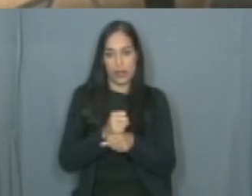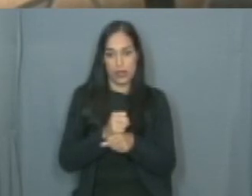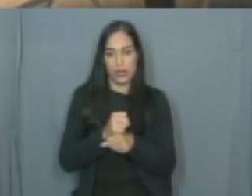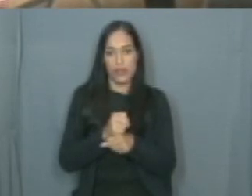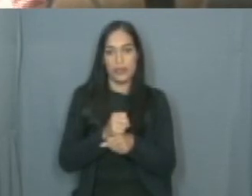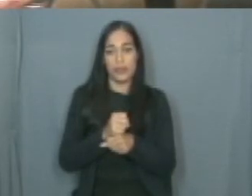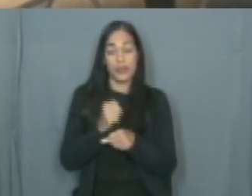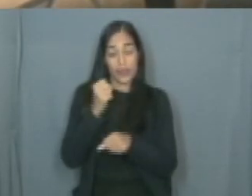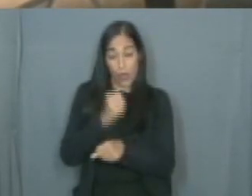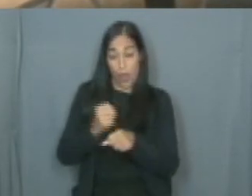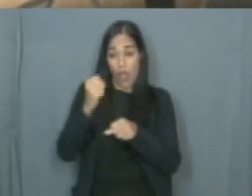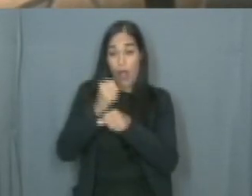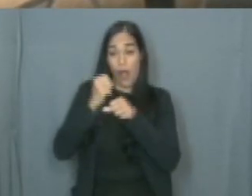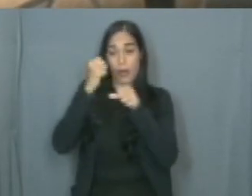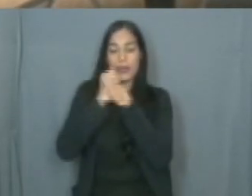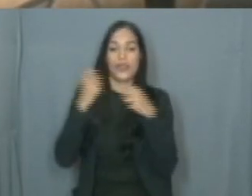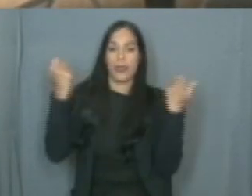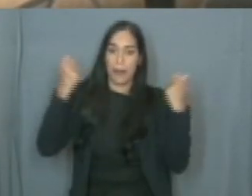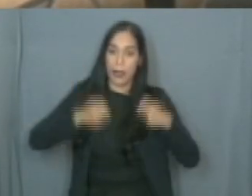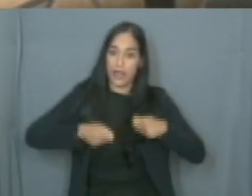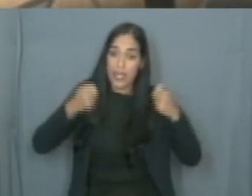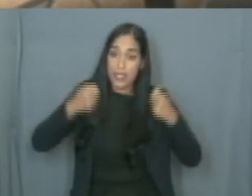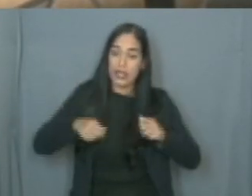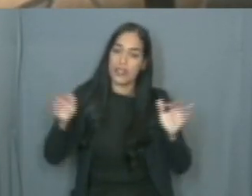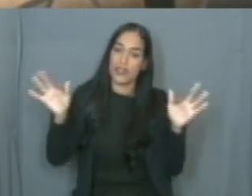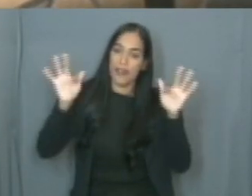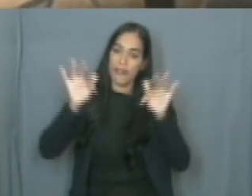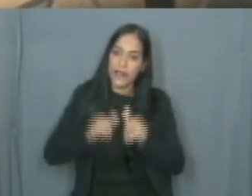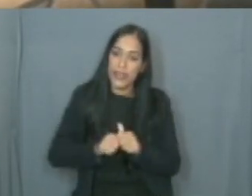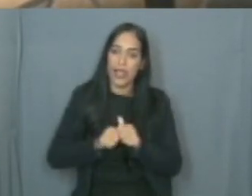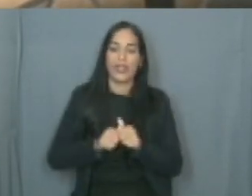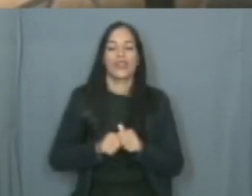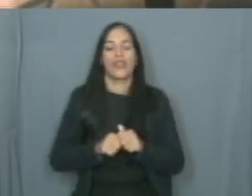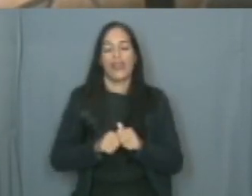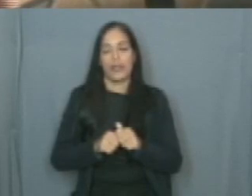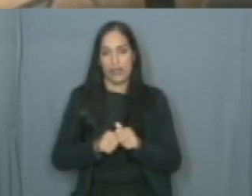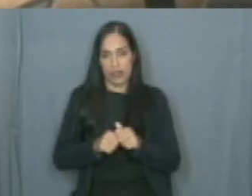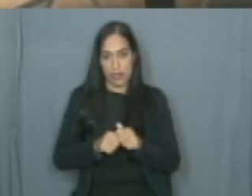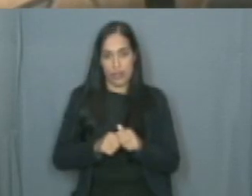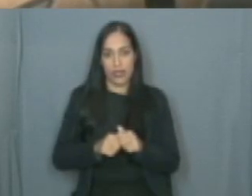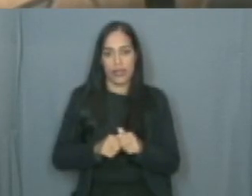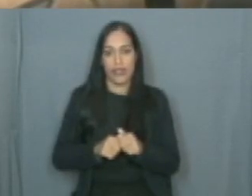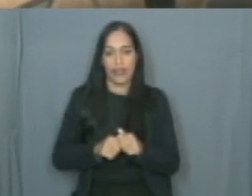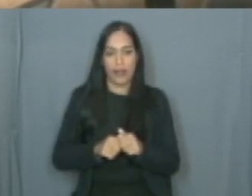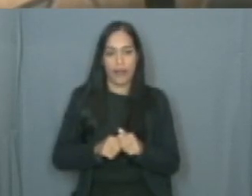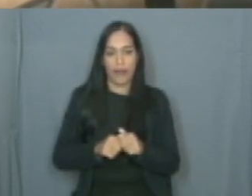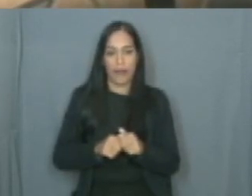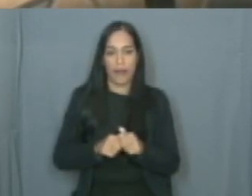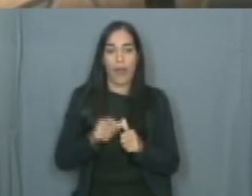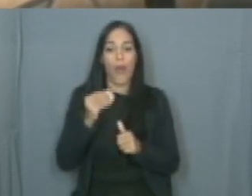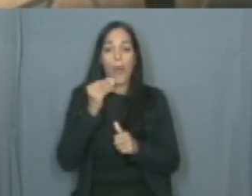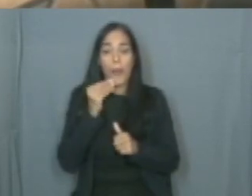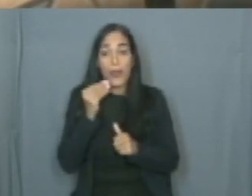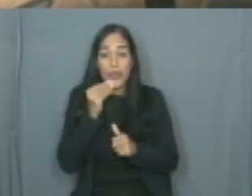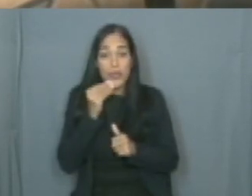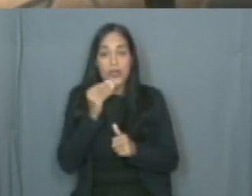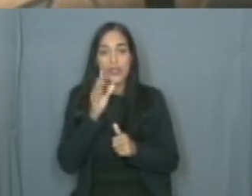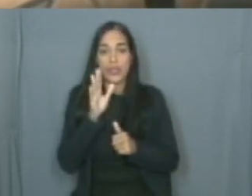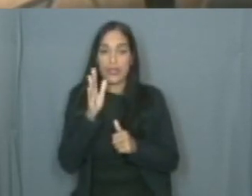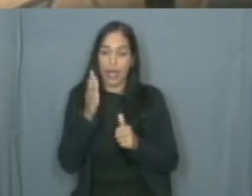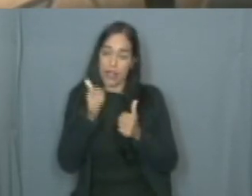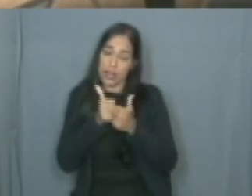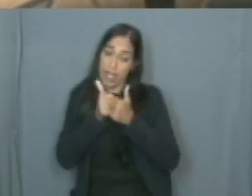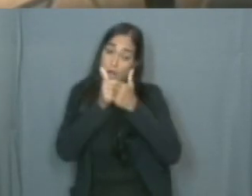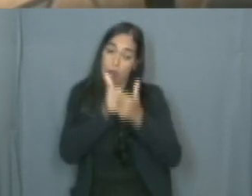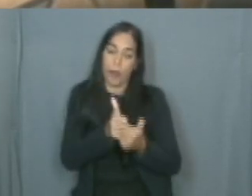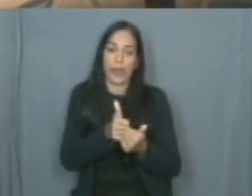são obras inacabadas, inclusive obras inexistentes. Não sei se Vossa Excelência teve a oportunidade de acompanhar,